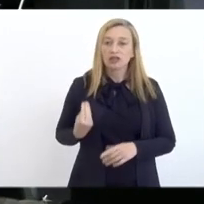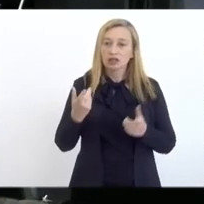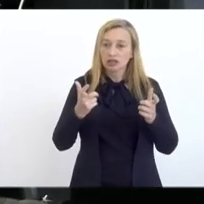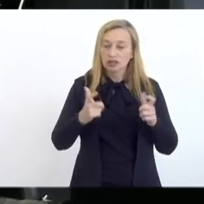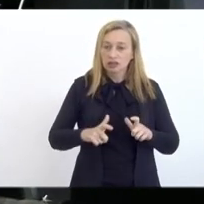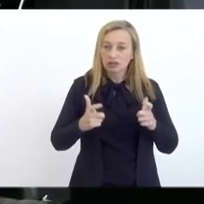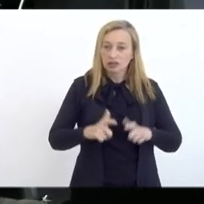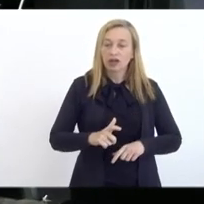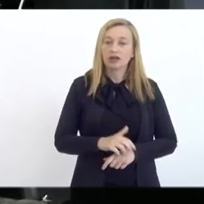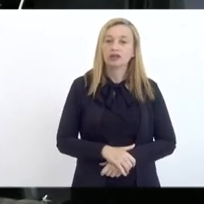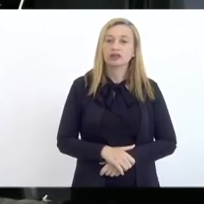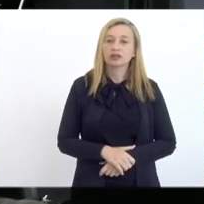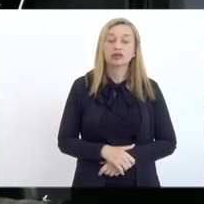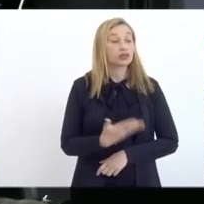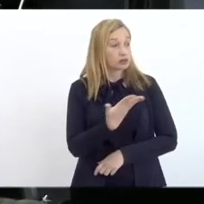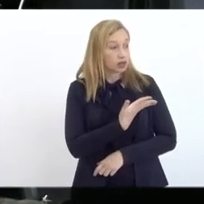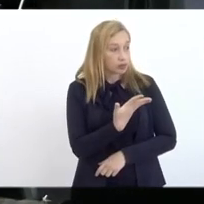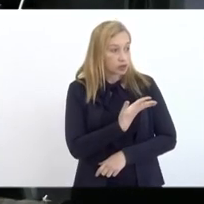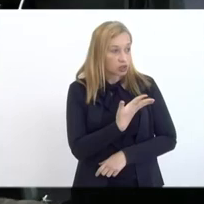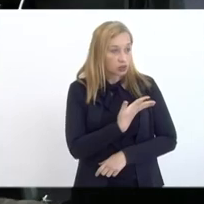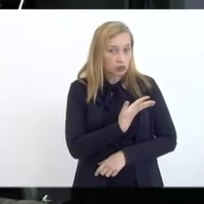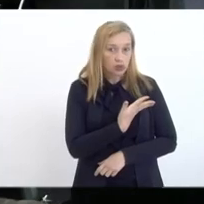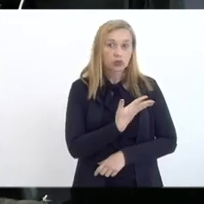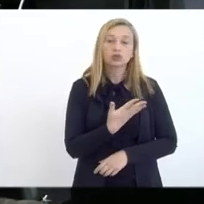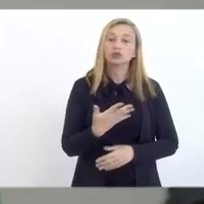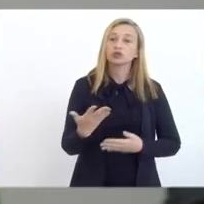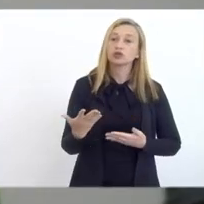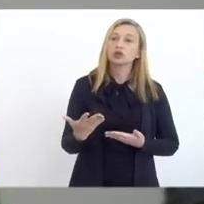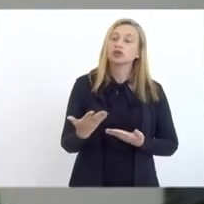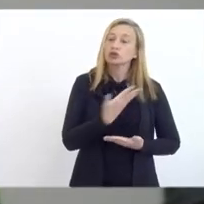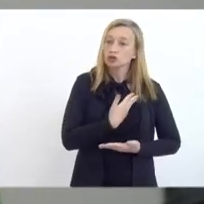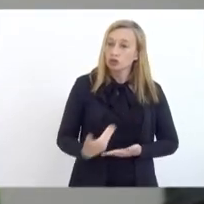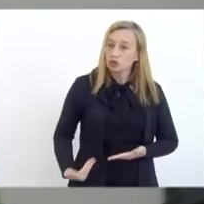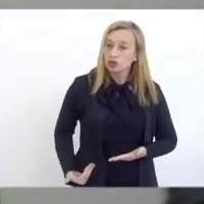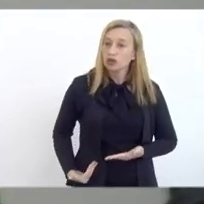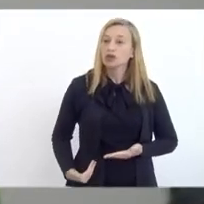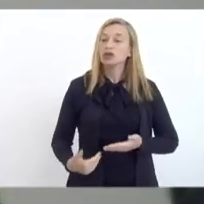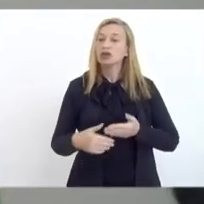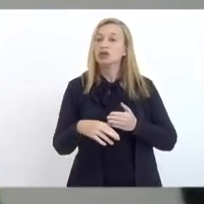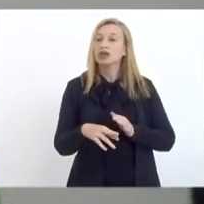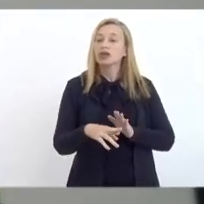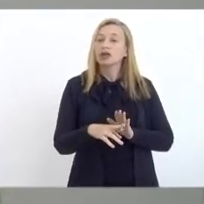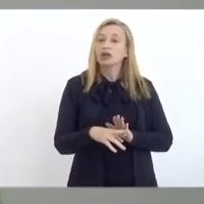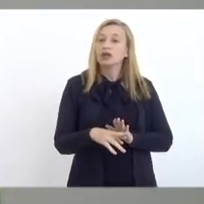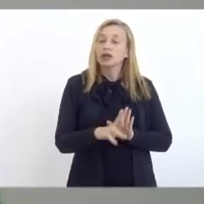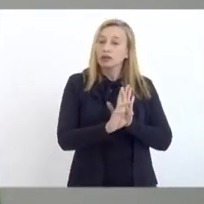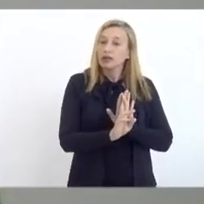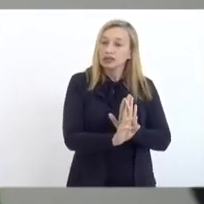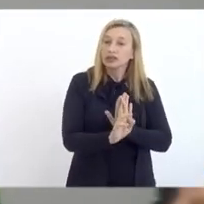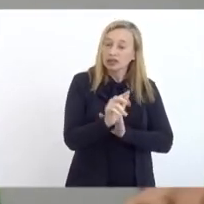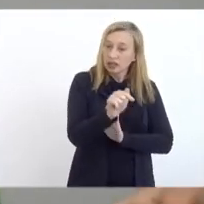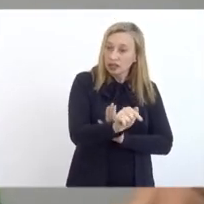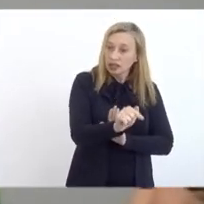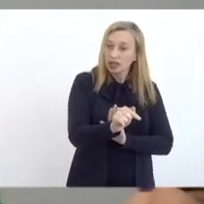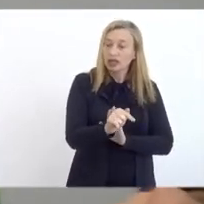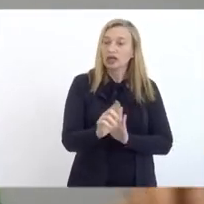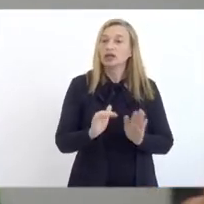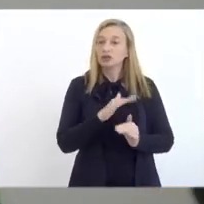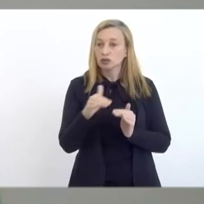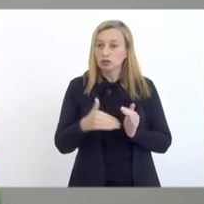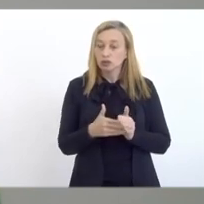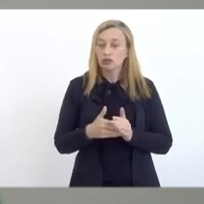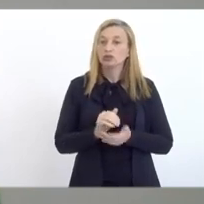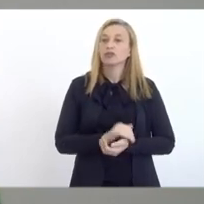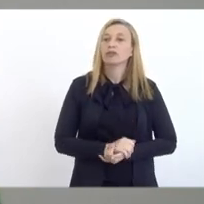e aos colegas, né, de governo, né, representantes aqui das categorias também. Tá?